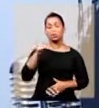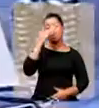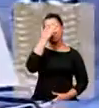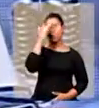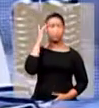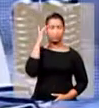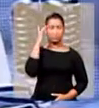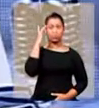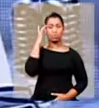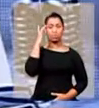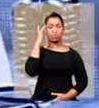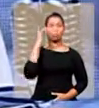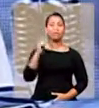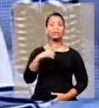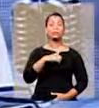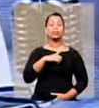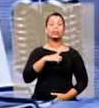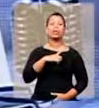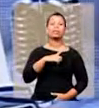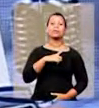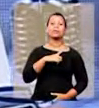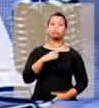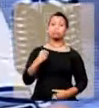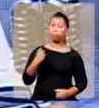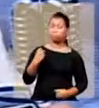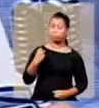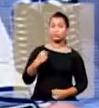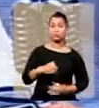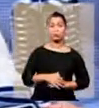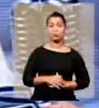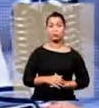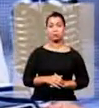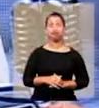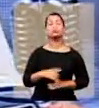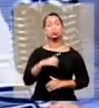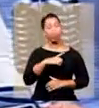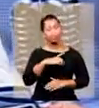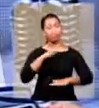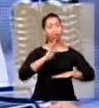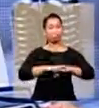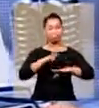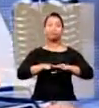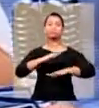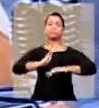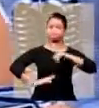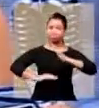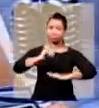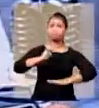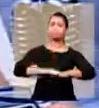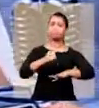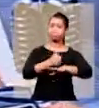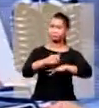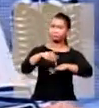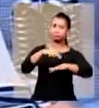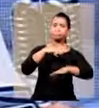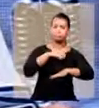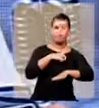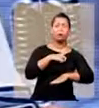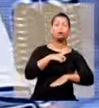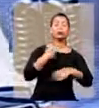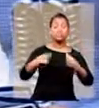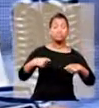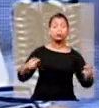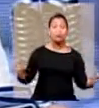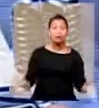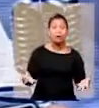tem habilidade e é preciso favorecer condições de equidade